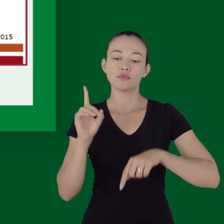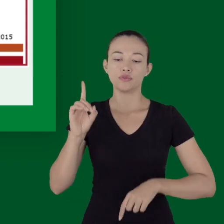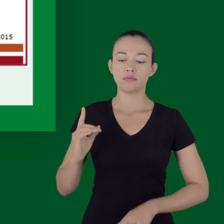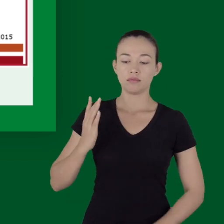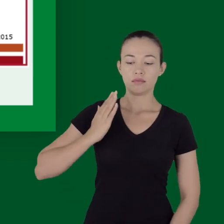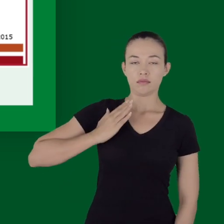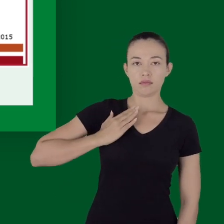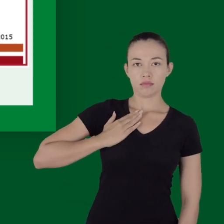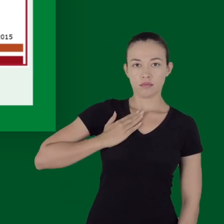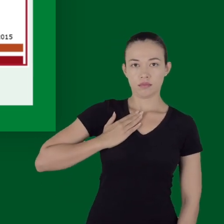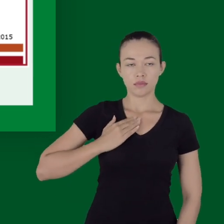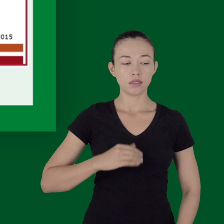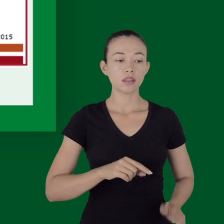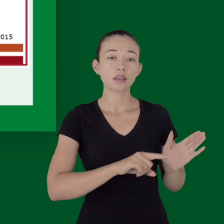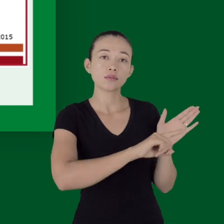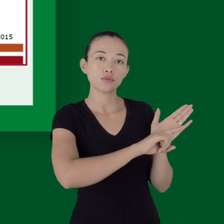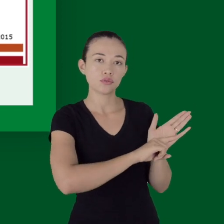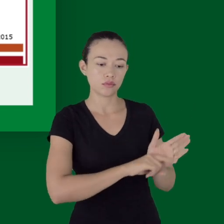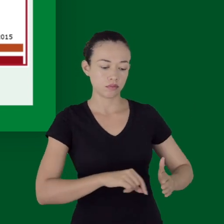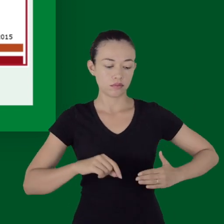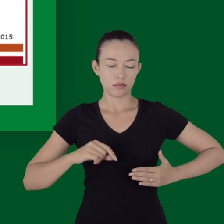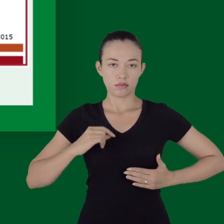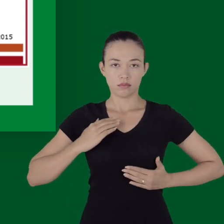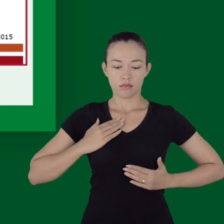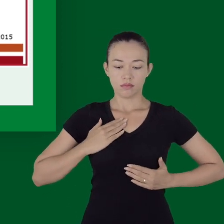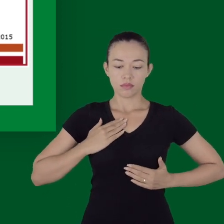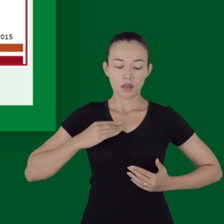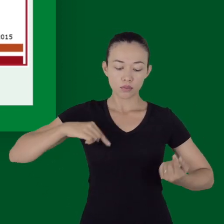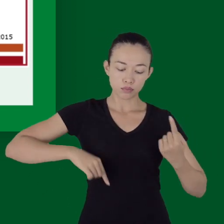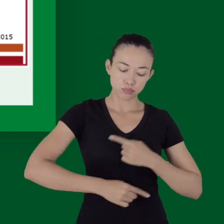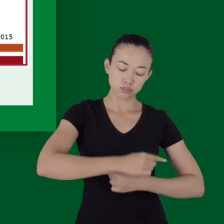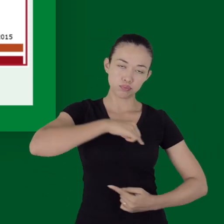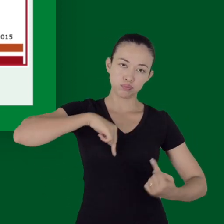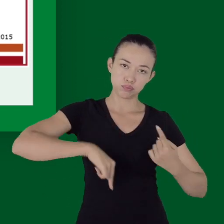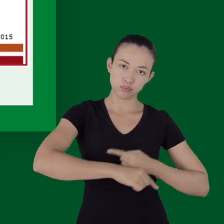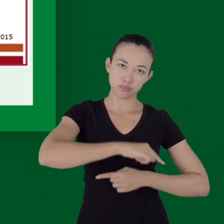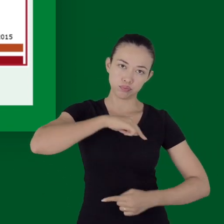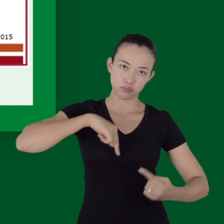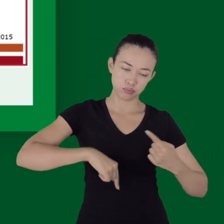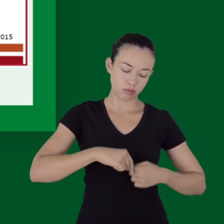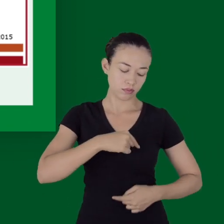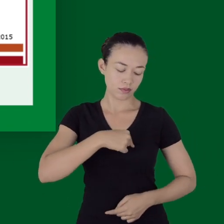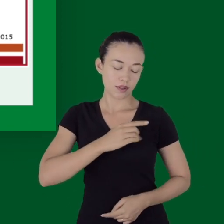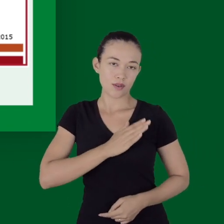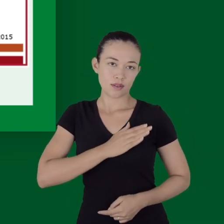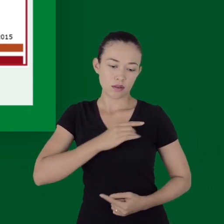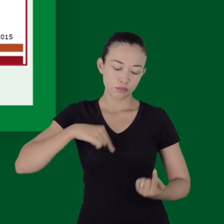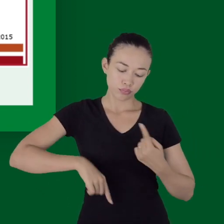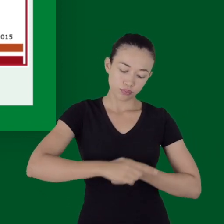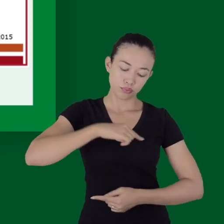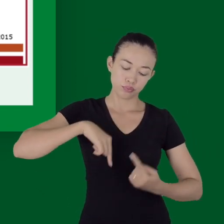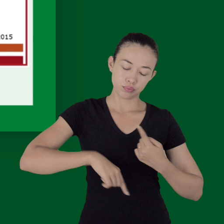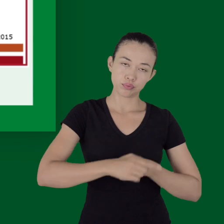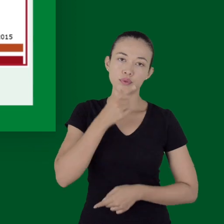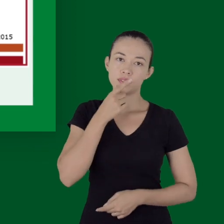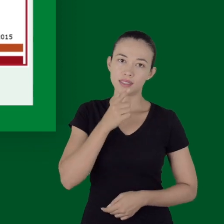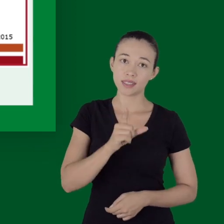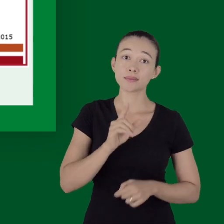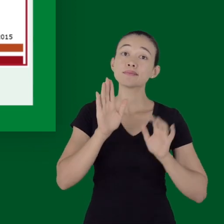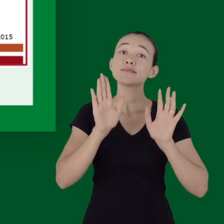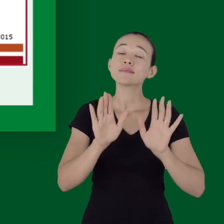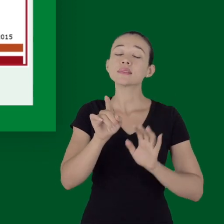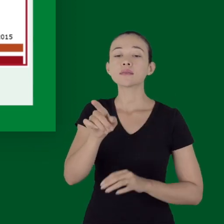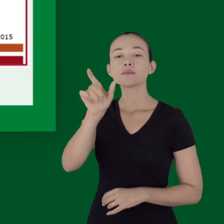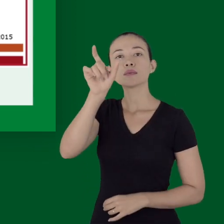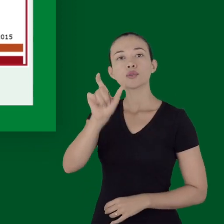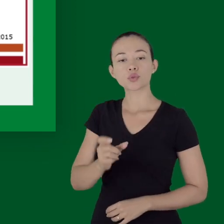em casos que o paciente tem marca-passo, por exemplo, que a gente tem que evitar colocar por cima do marca-passo para não estragar, e a gente coloca na posição posterior, né? Ou